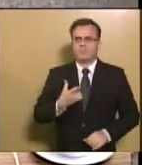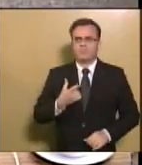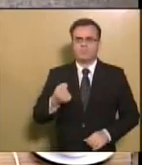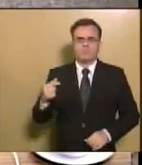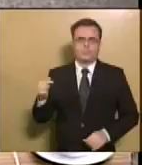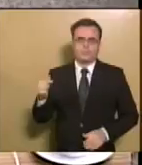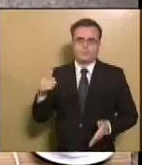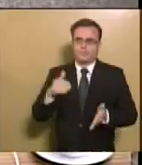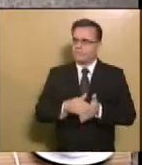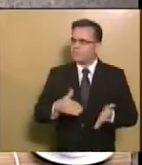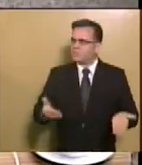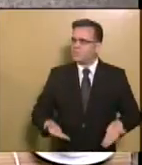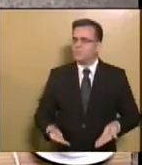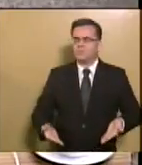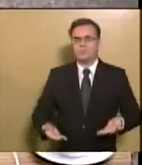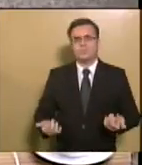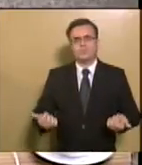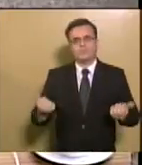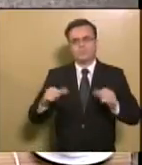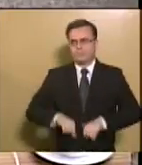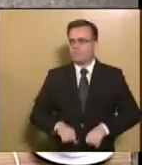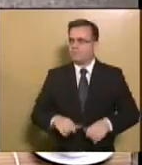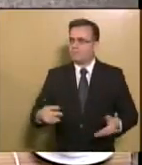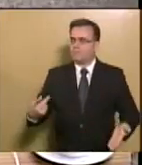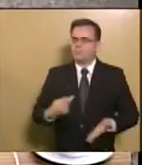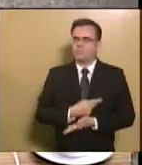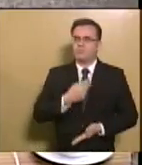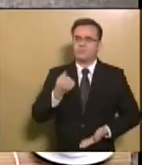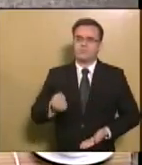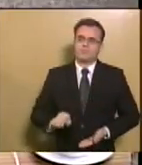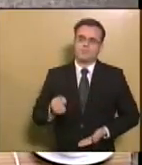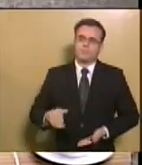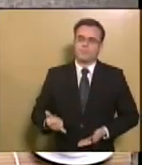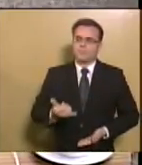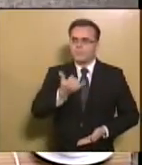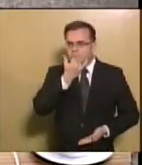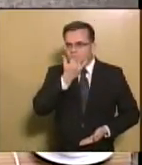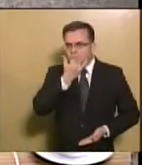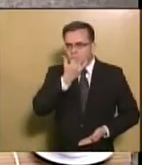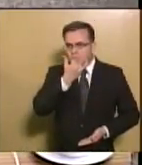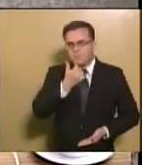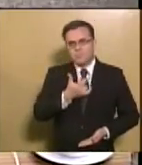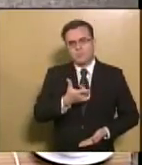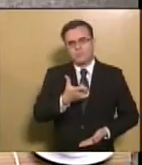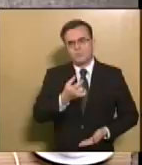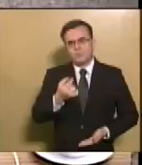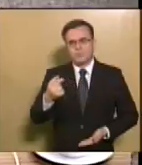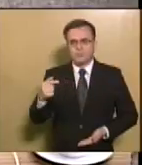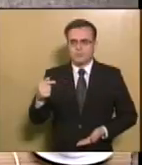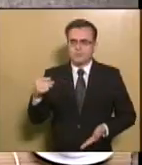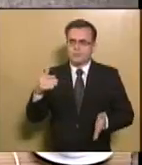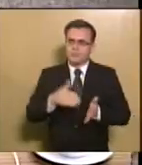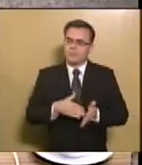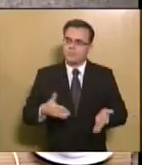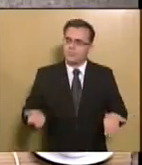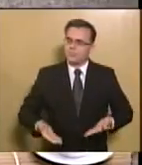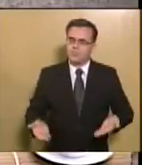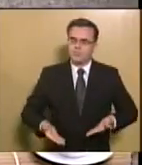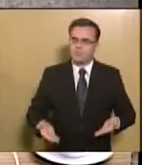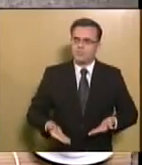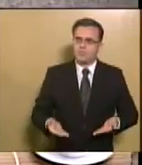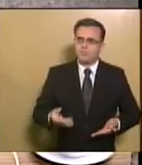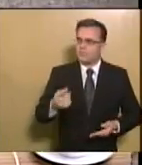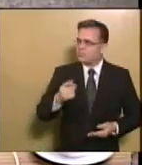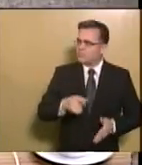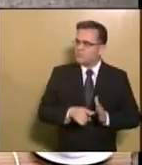cá, o que está acontecendo em Sergipe é lamentável. De 2007 para cá, quando o Estado tinha